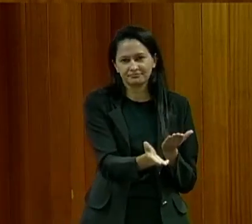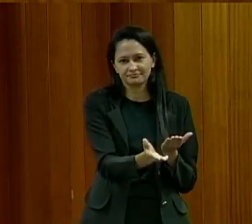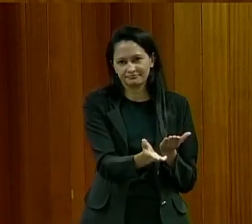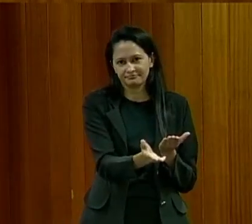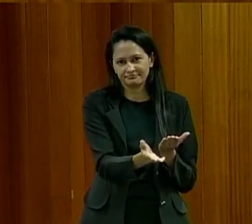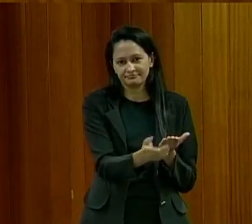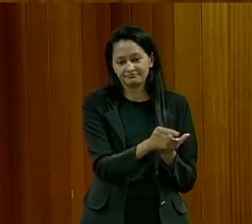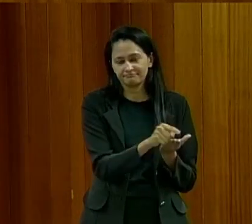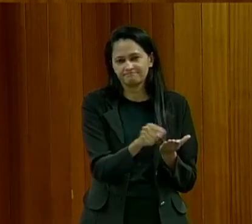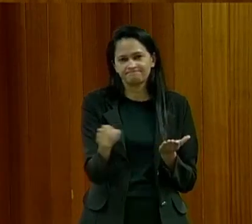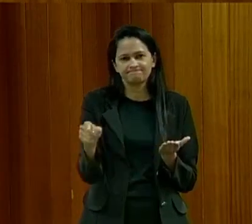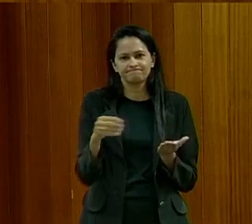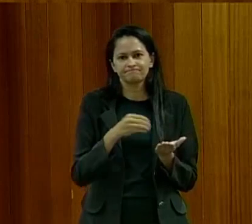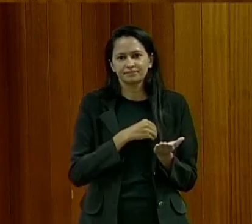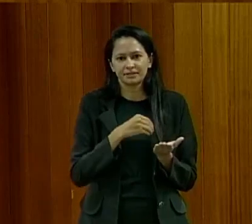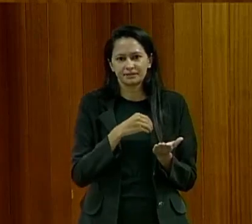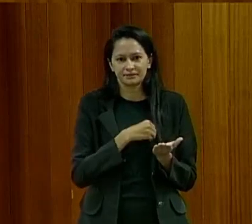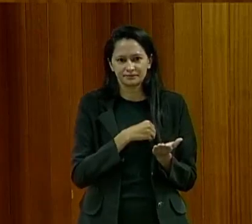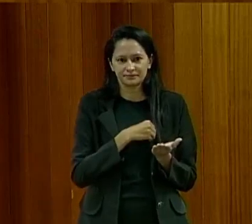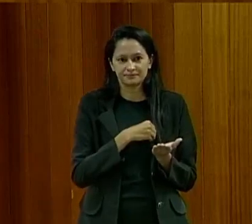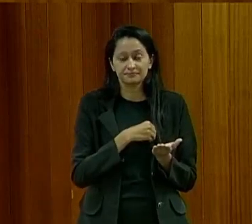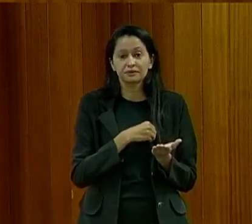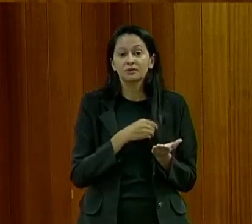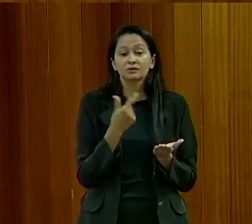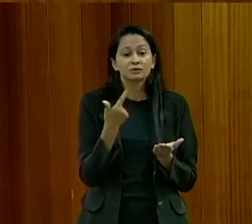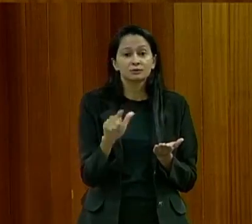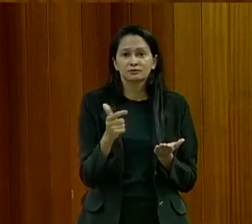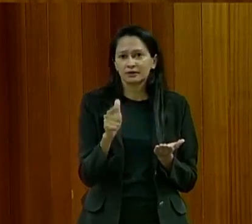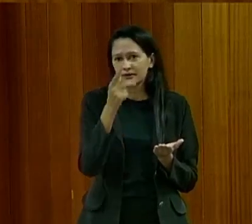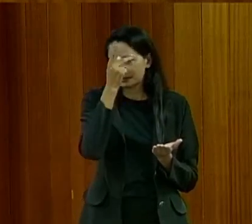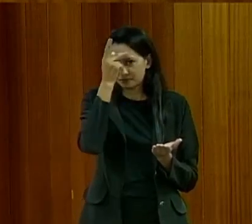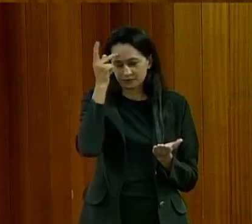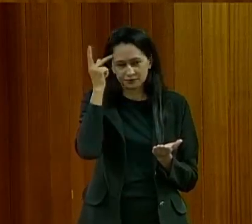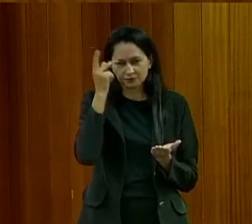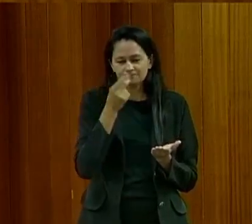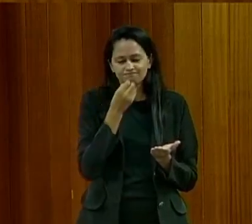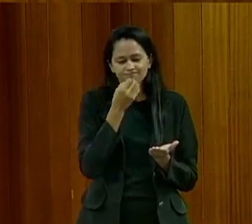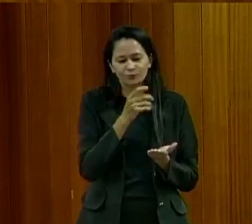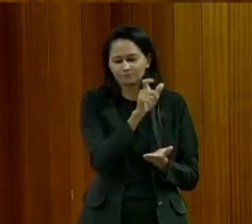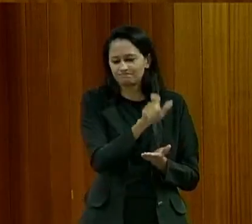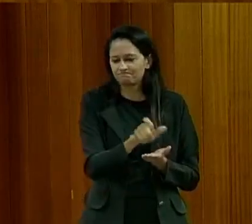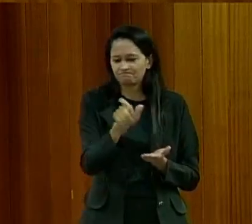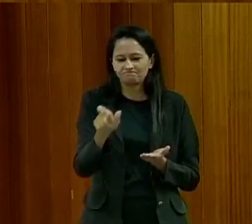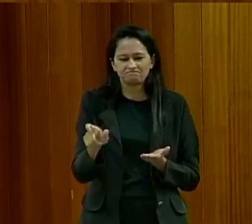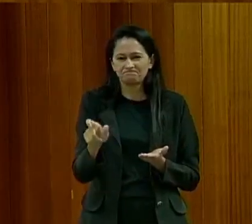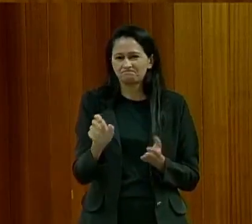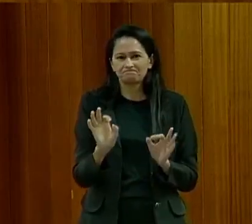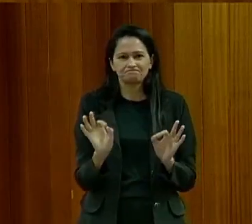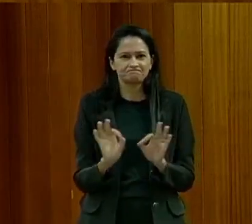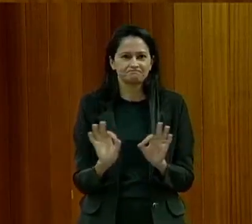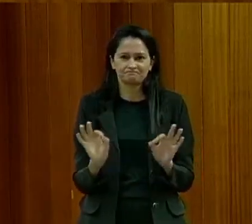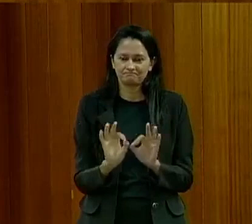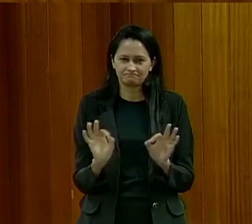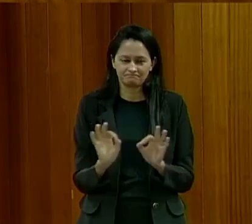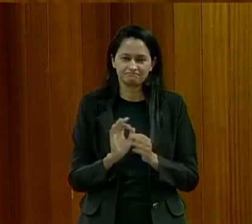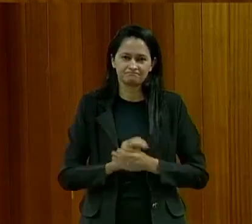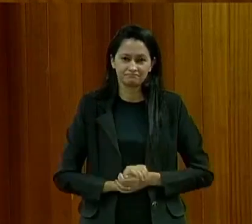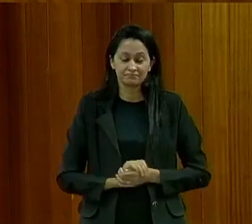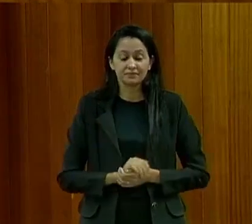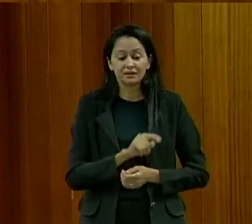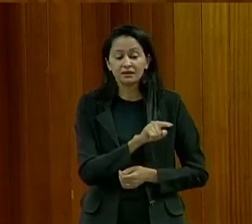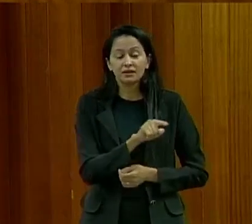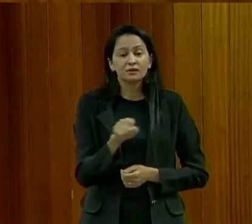fizeram imundos. Não há quem faça o bem, não há sequer um. Acaso não